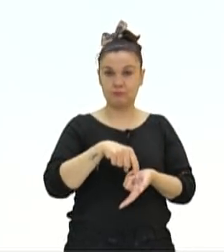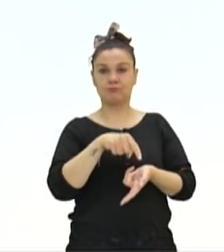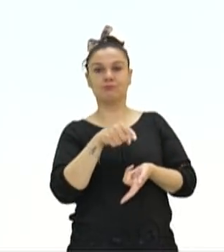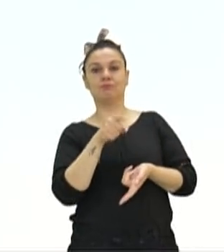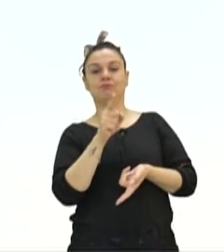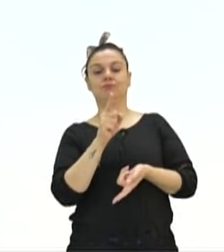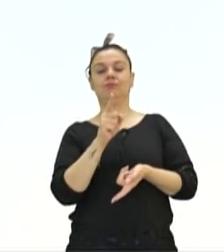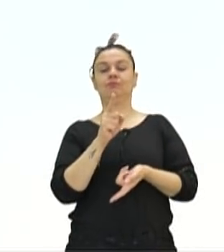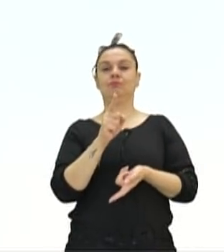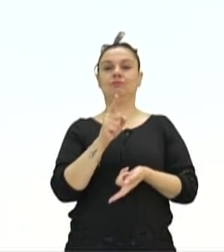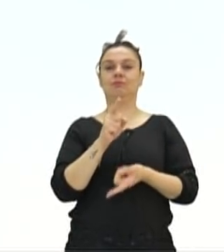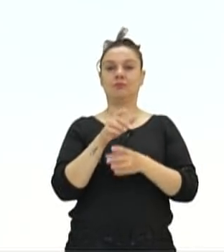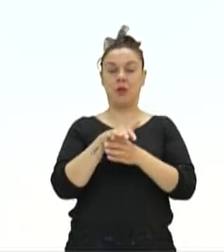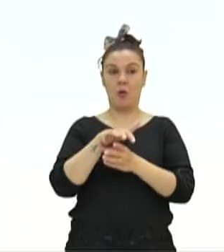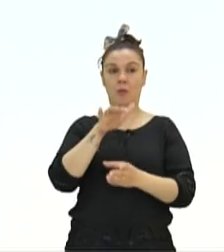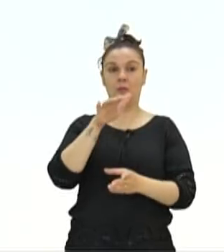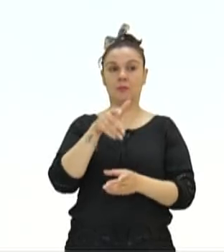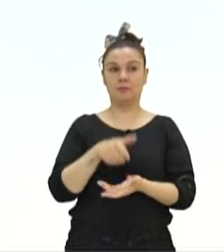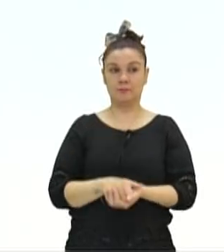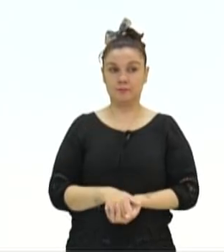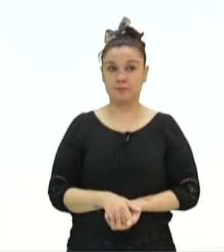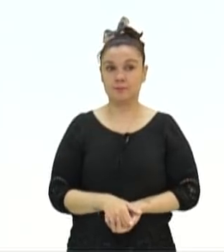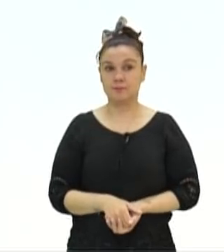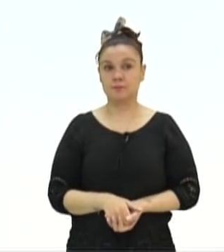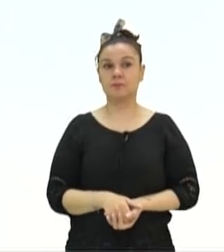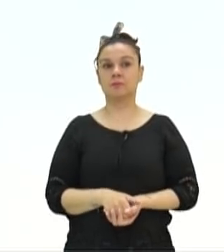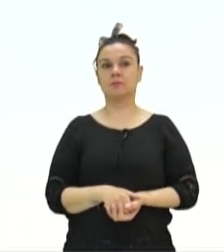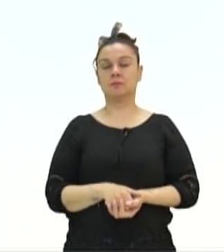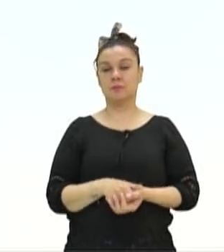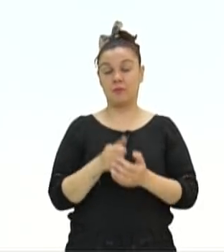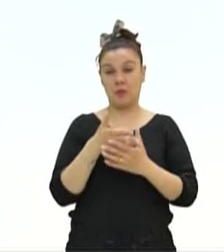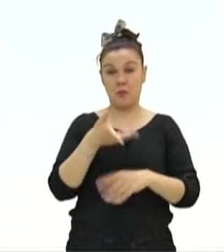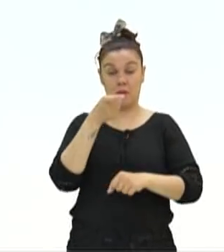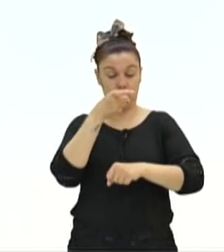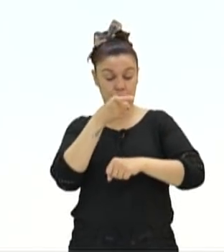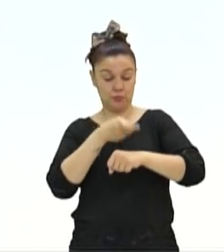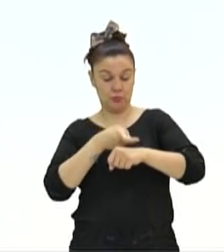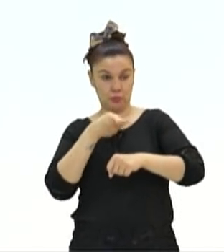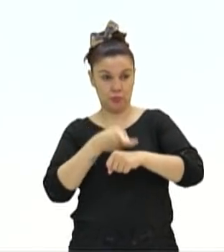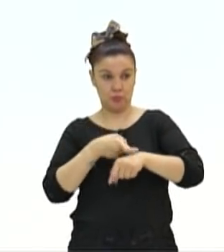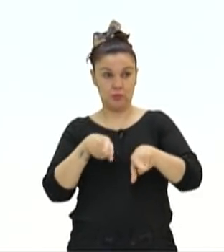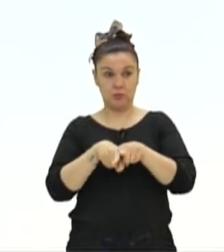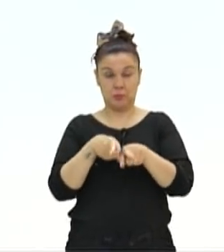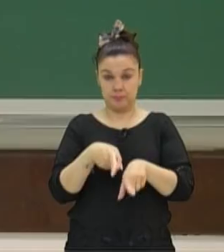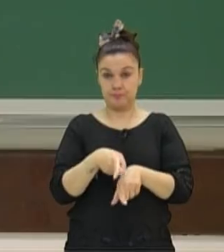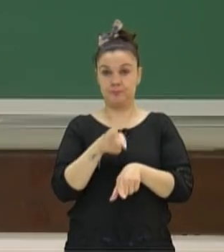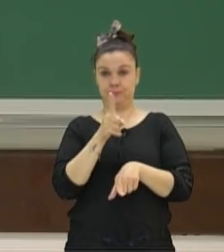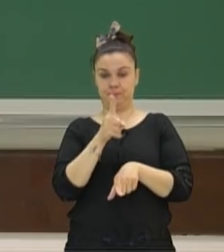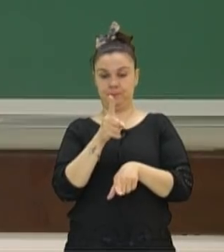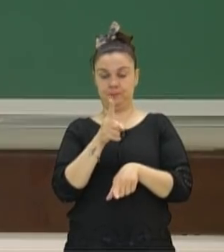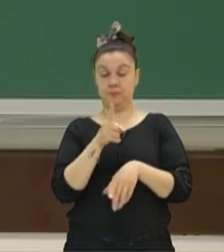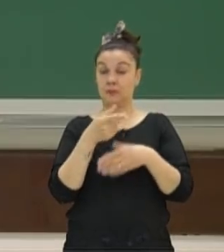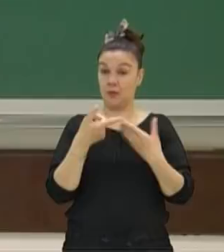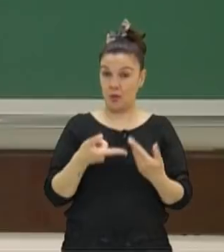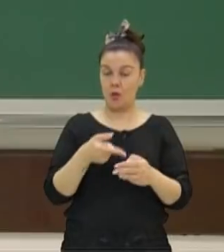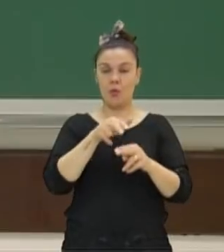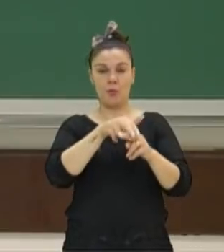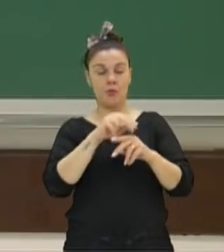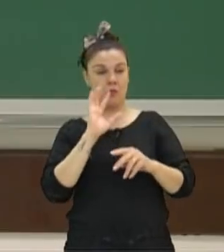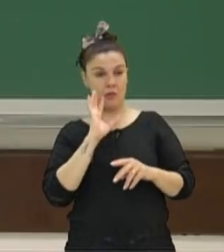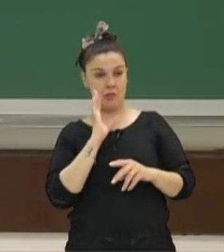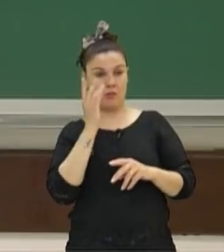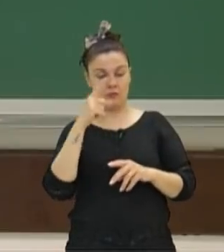faz com que o pênis aumente de tamanho, né? Tornando-se mais rígido e ereto, tá? Então, por isso que